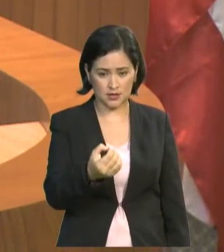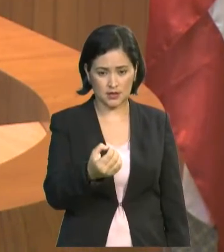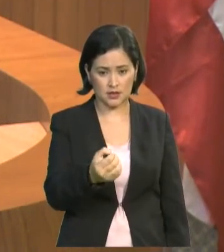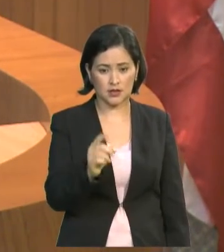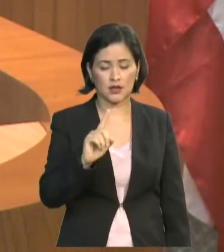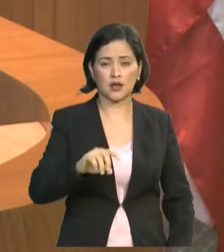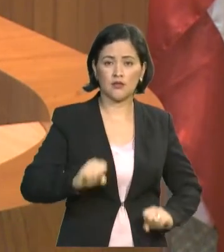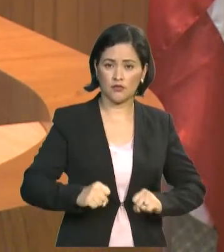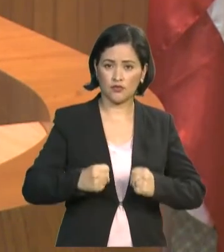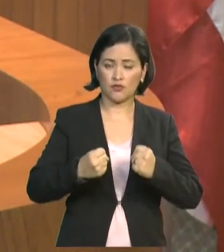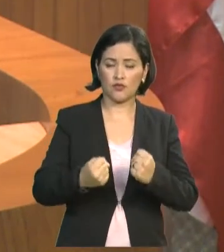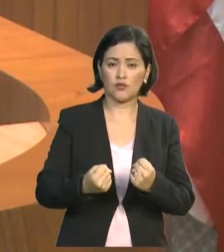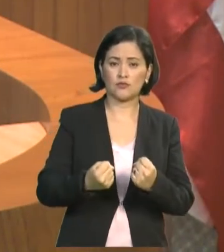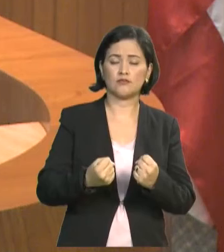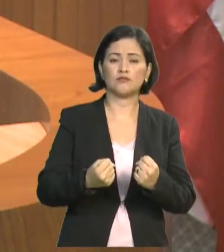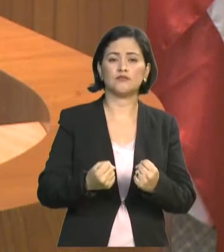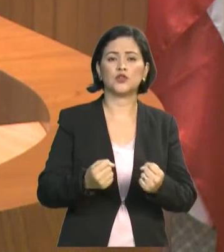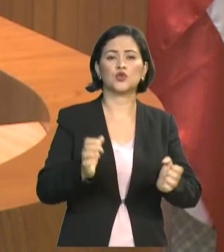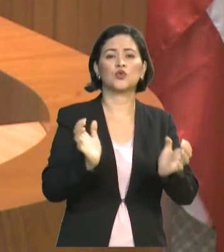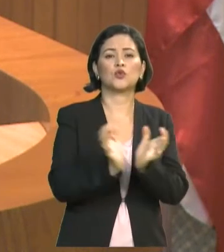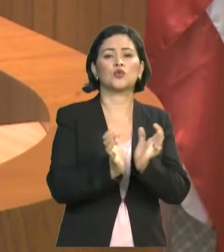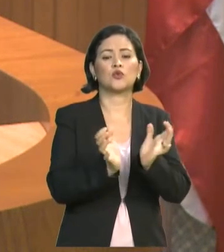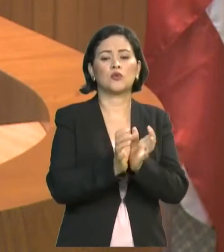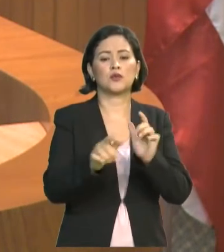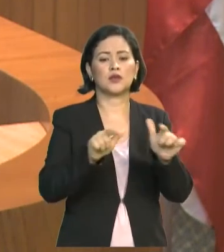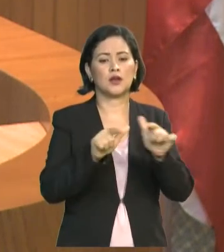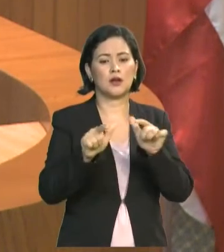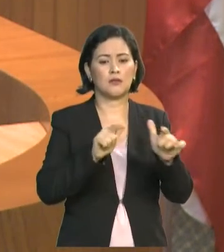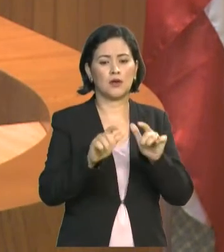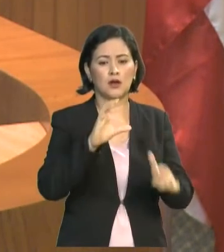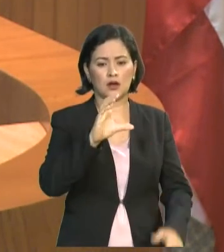de cooperativas, né,